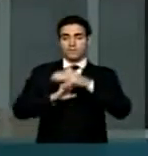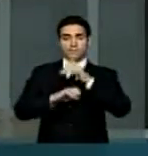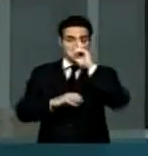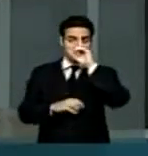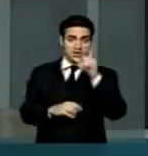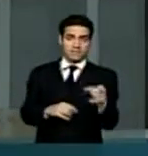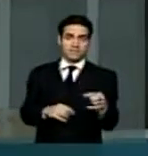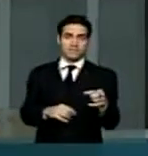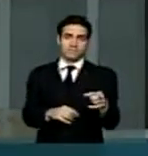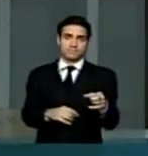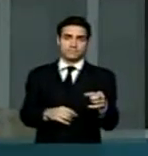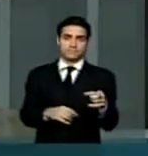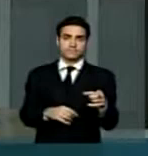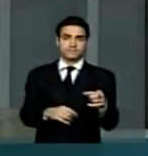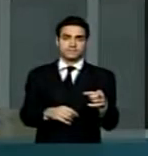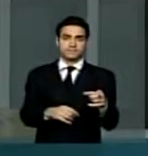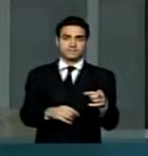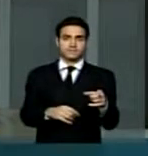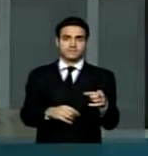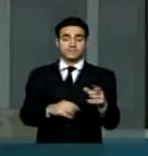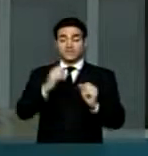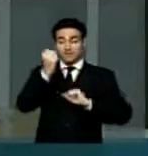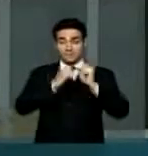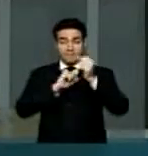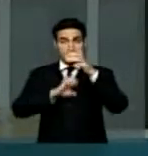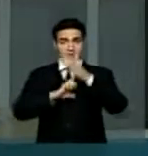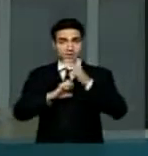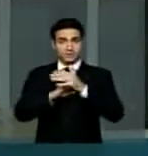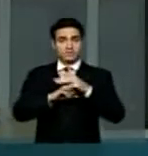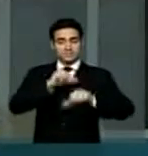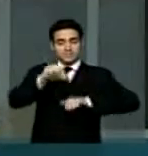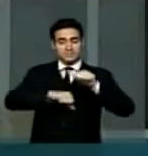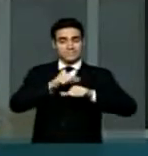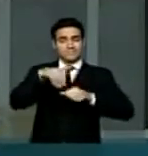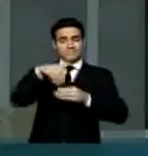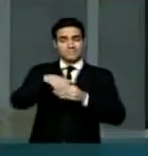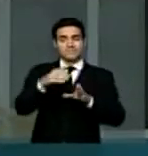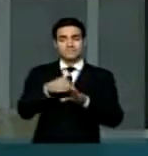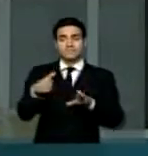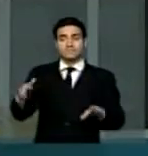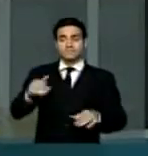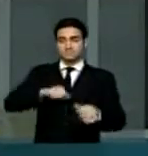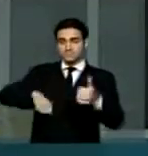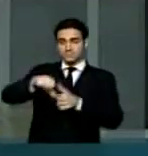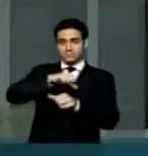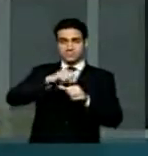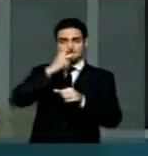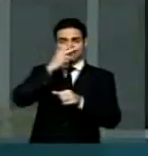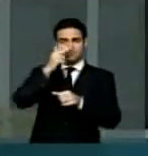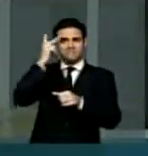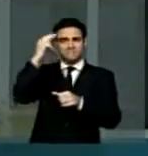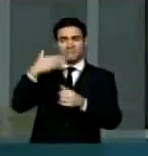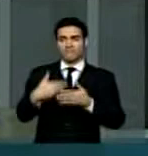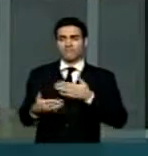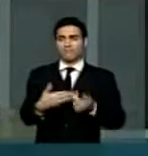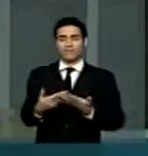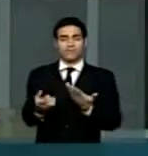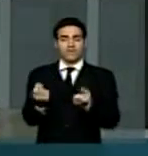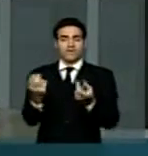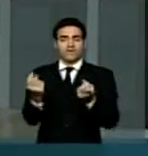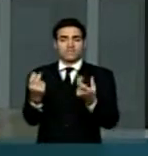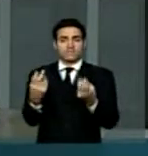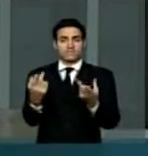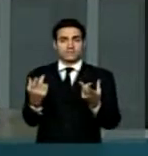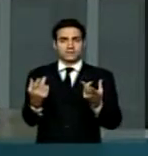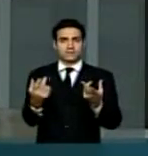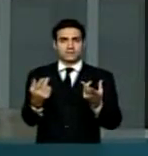própria vontade, o poder econômico transformando o processo eleitoral em uma grande mercadoria. Já não basta transformar